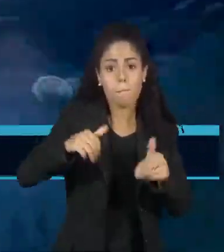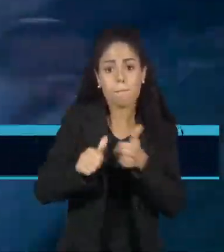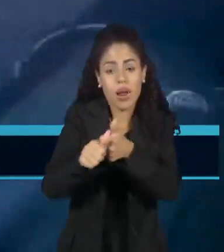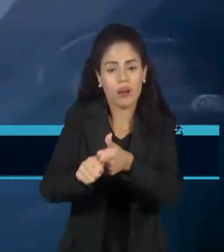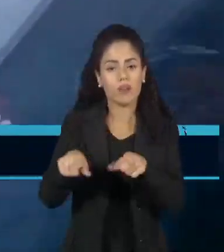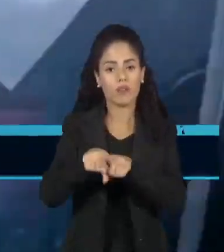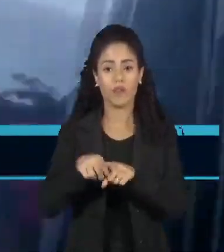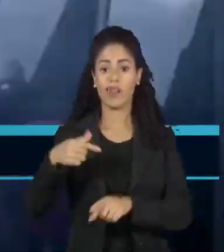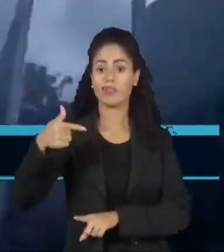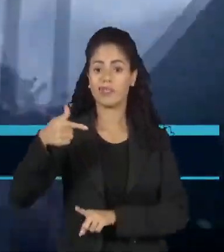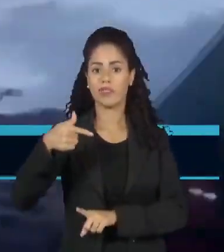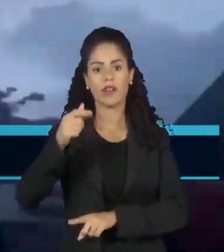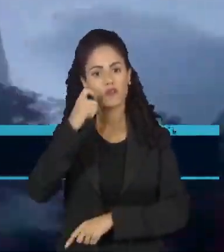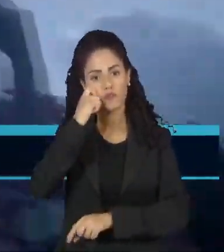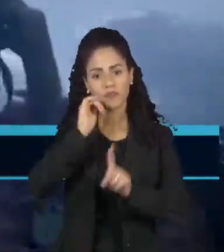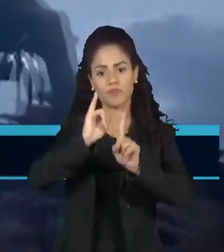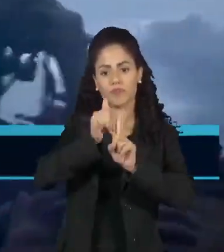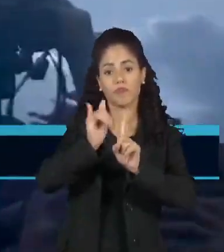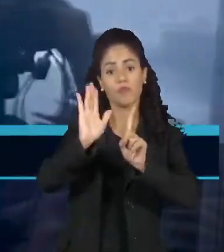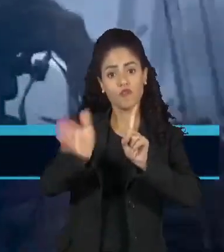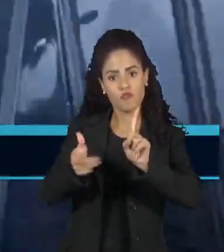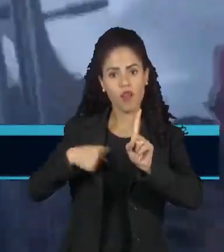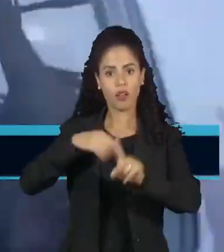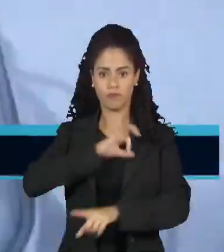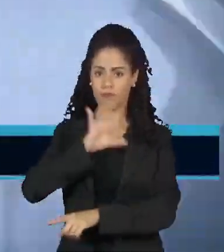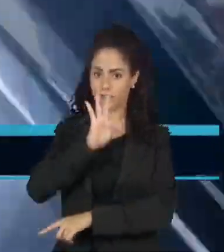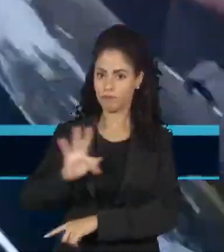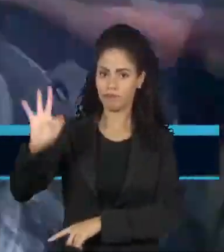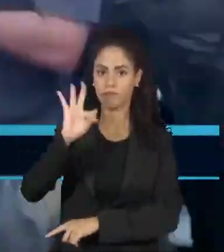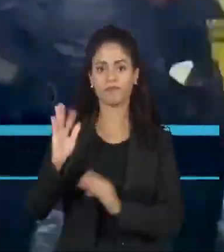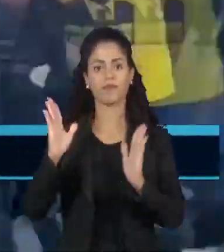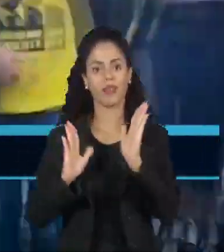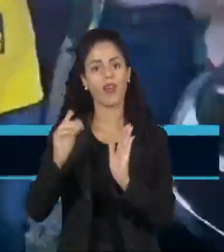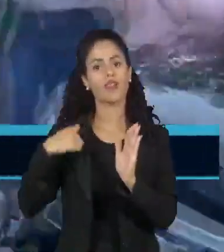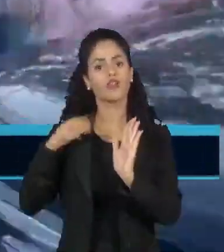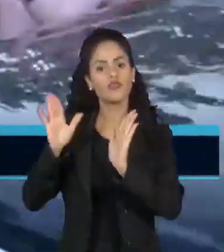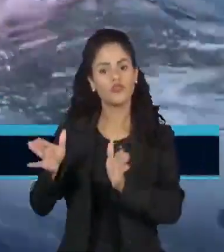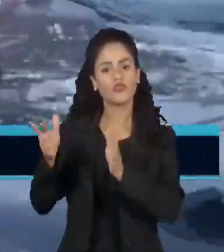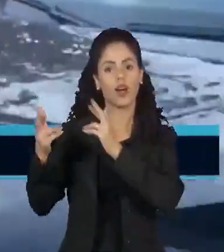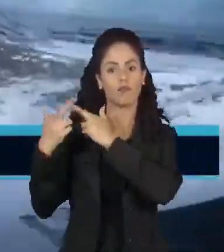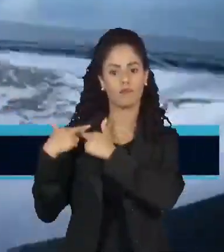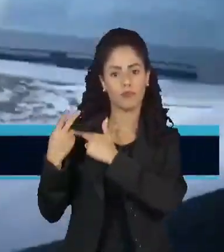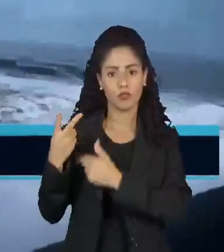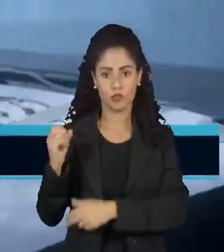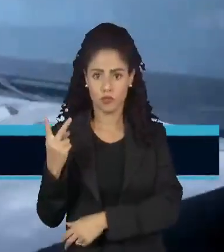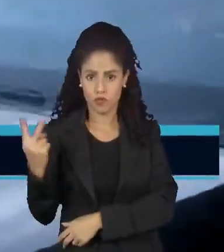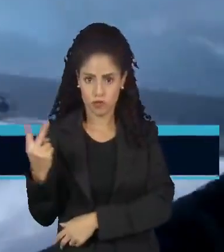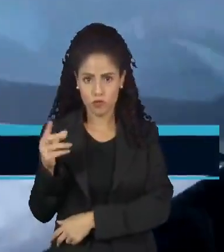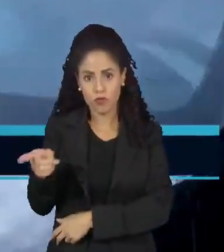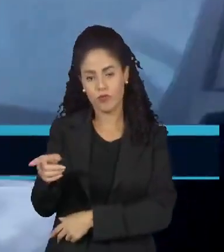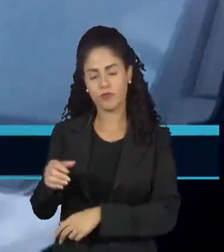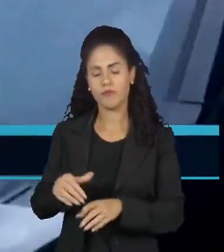é o sétimo depoimento que ele presta Polícia Federal desde que deixou o Palácio do Planalto em